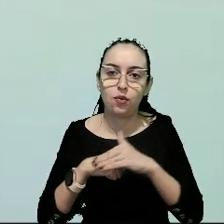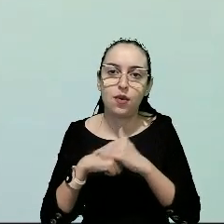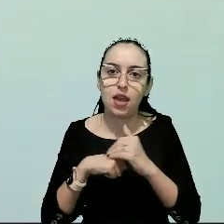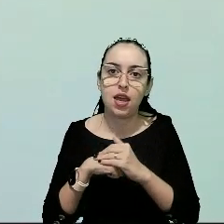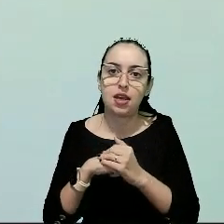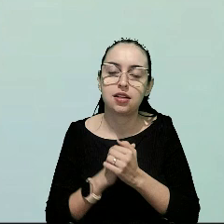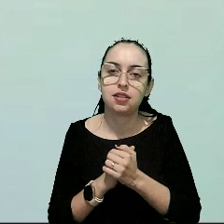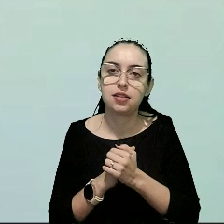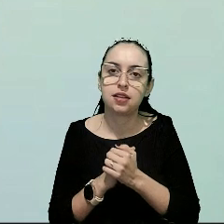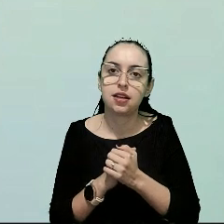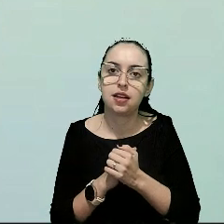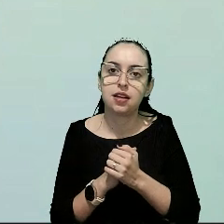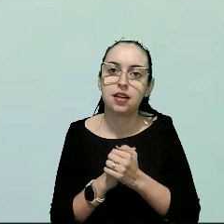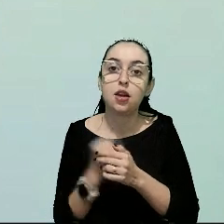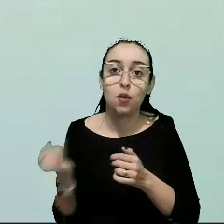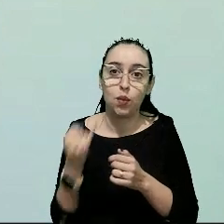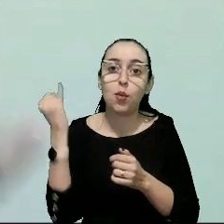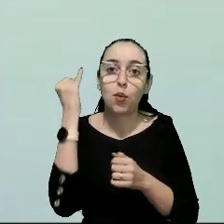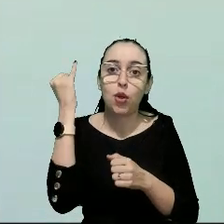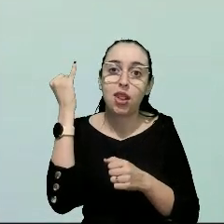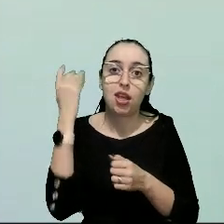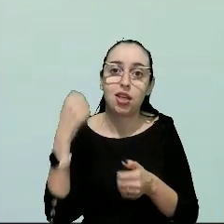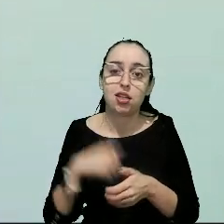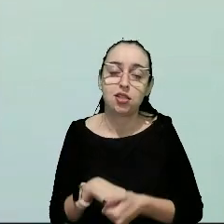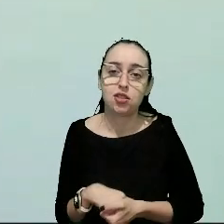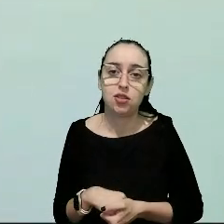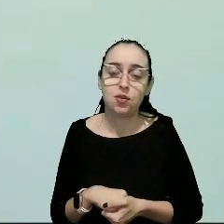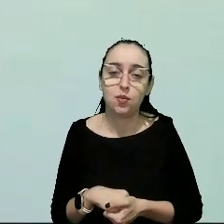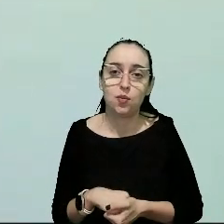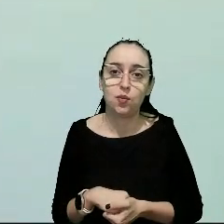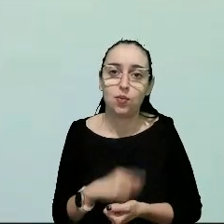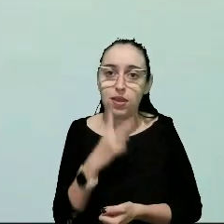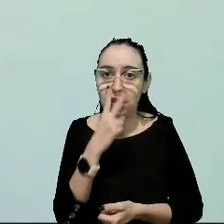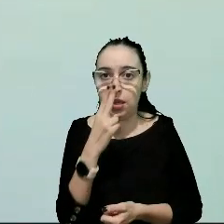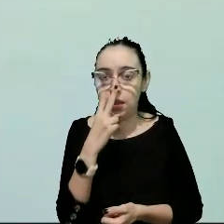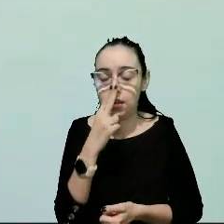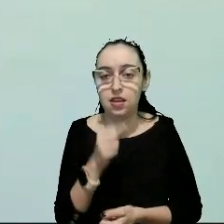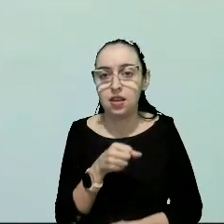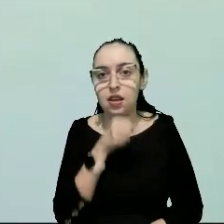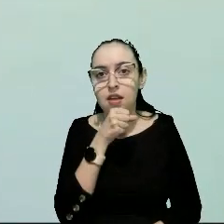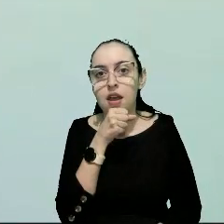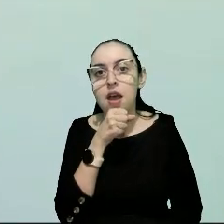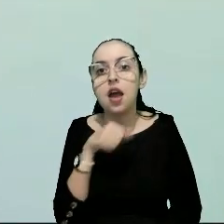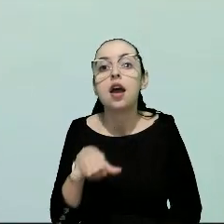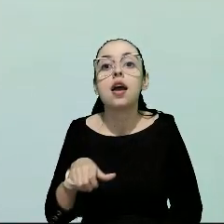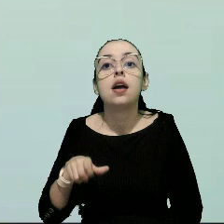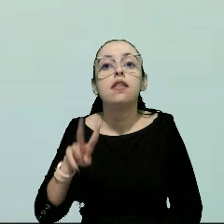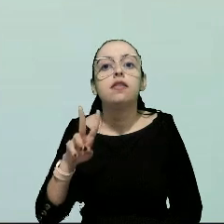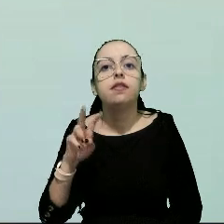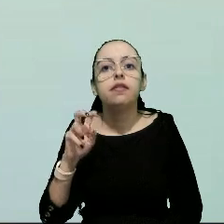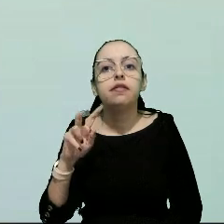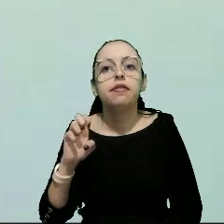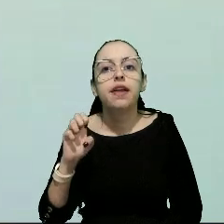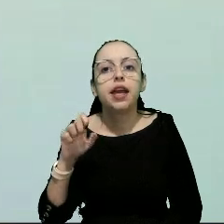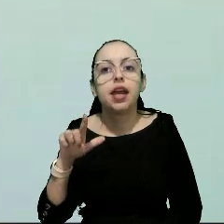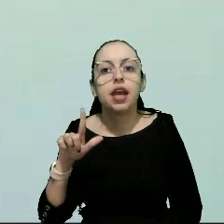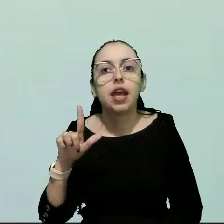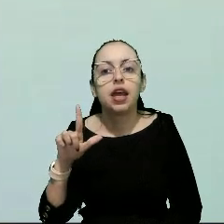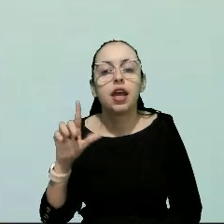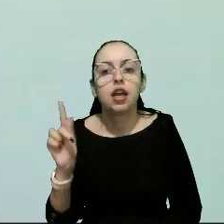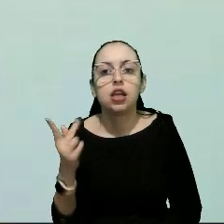nossa conversa, que eu acho que é a mais importante, que é a velha